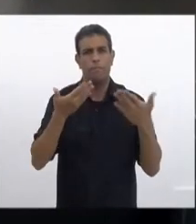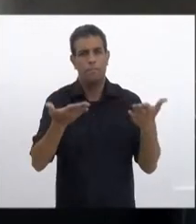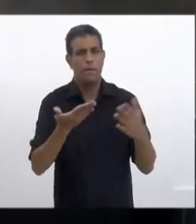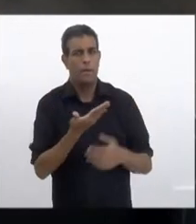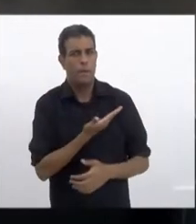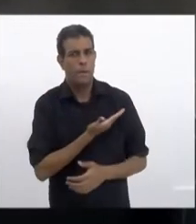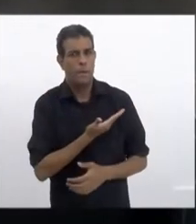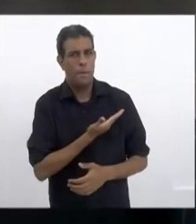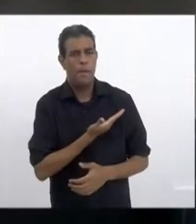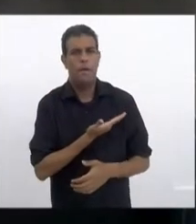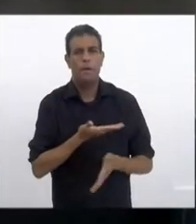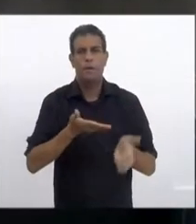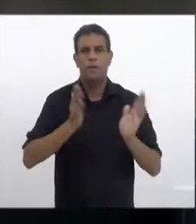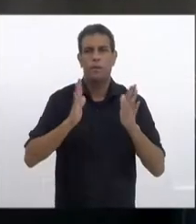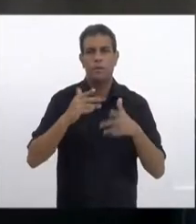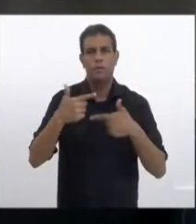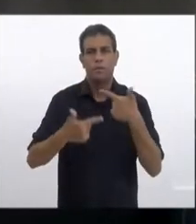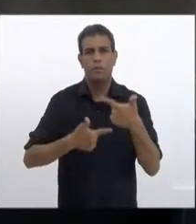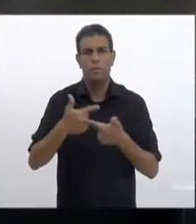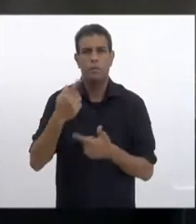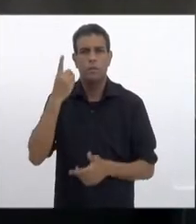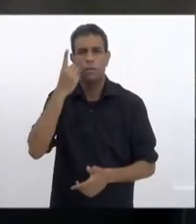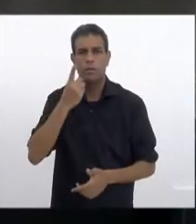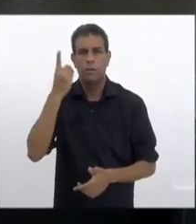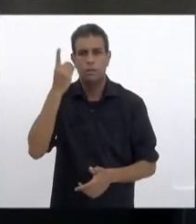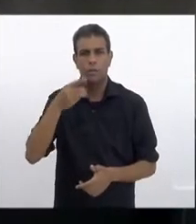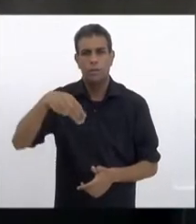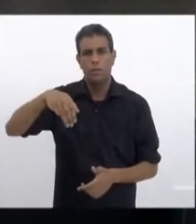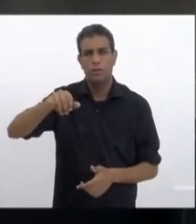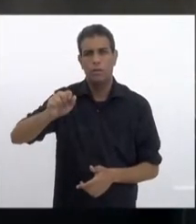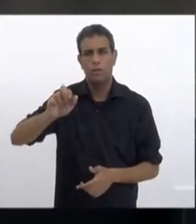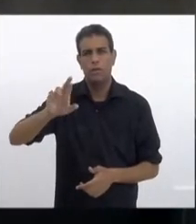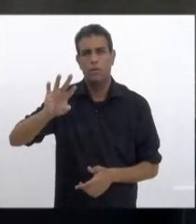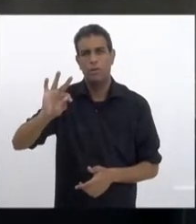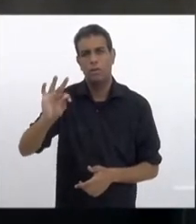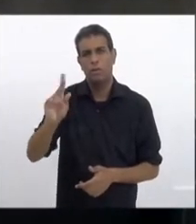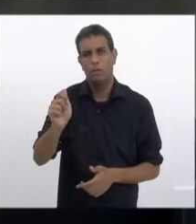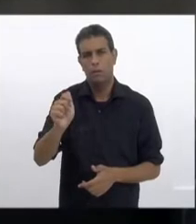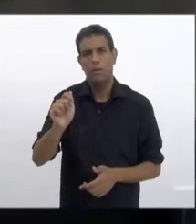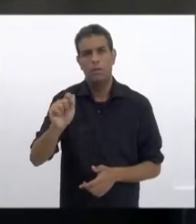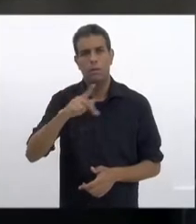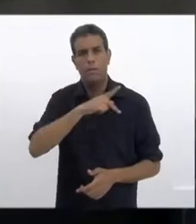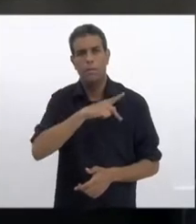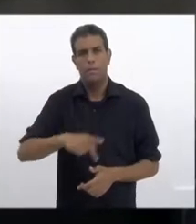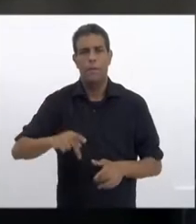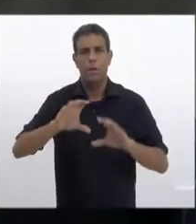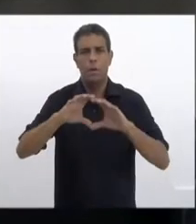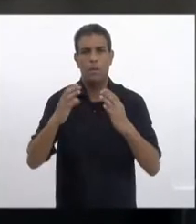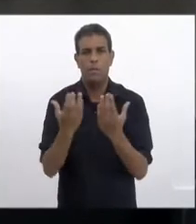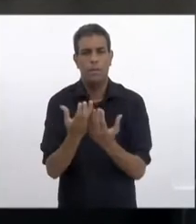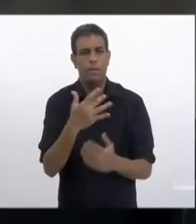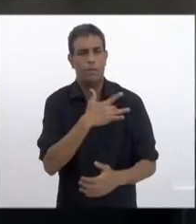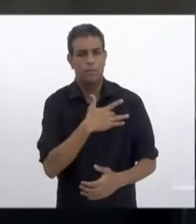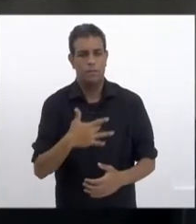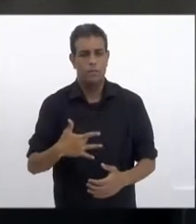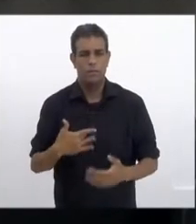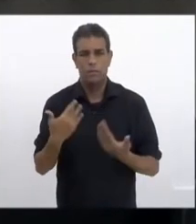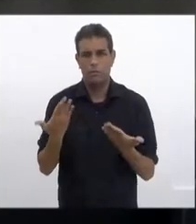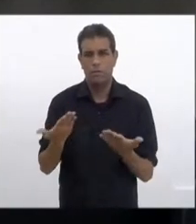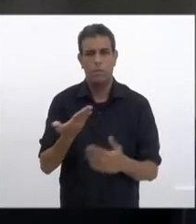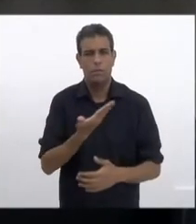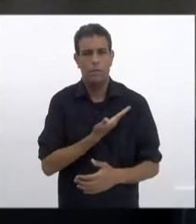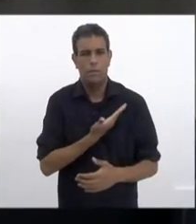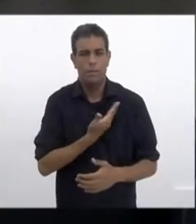amiga, companheira de parlamento, deputada Marta Rocha, ela é presidente da Comissão de Saúde, e também a nossa